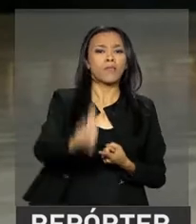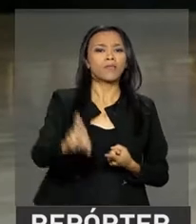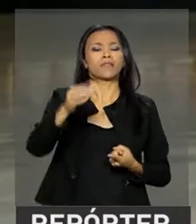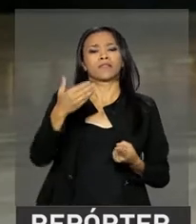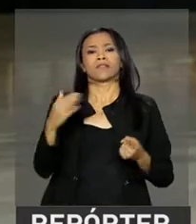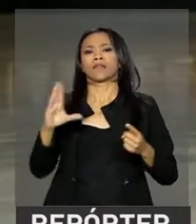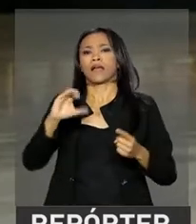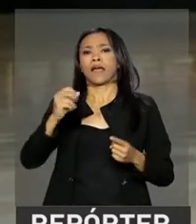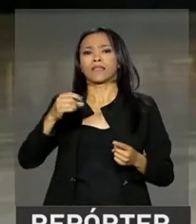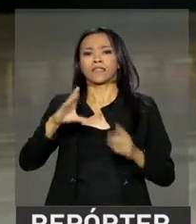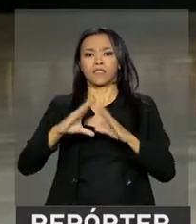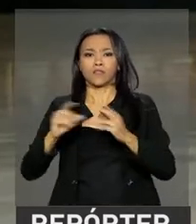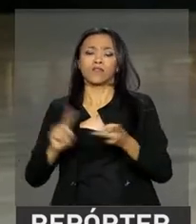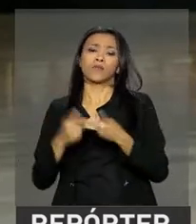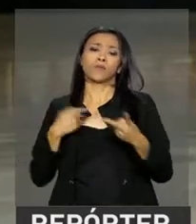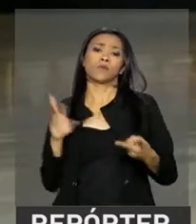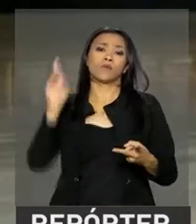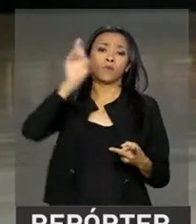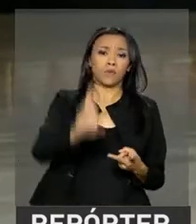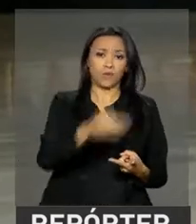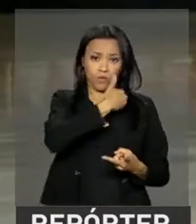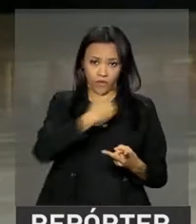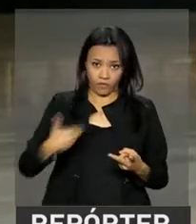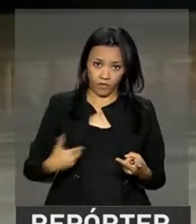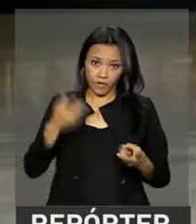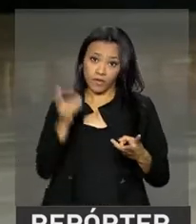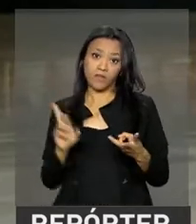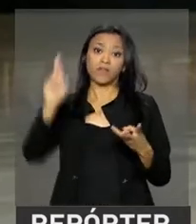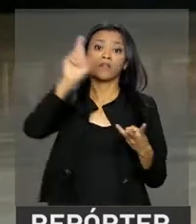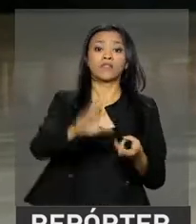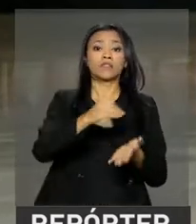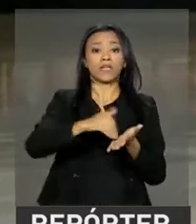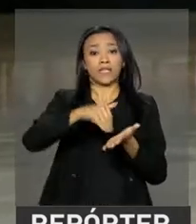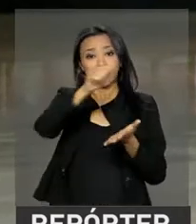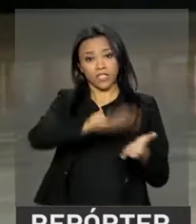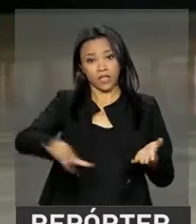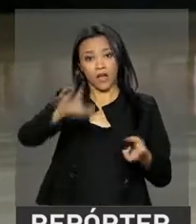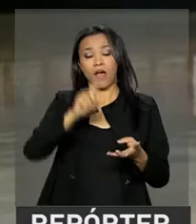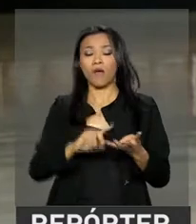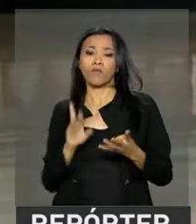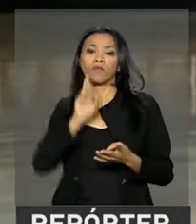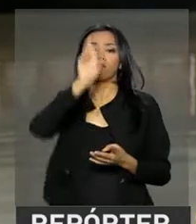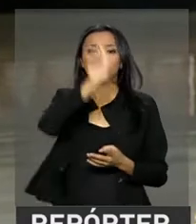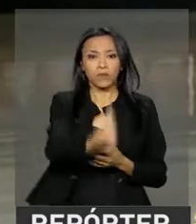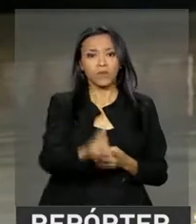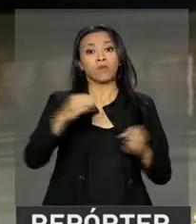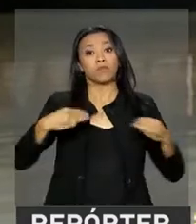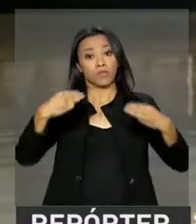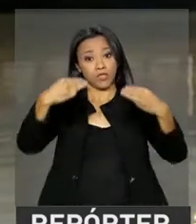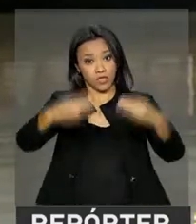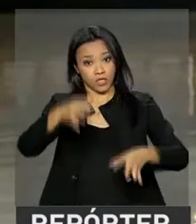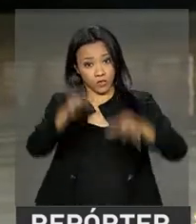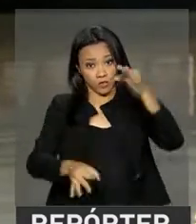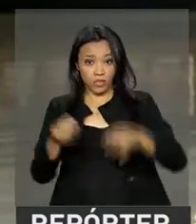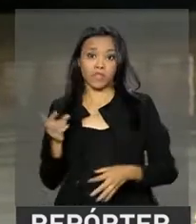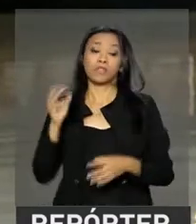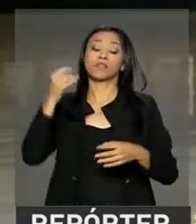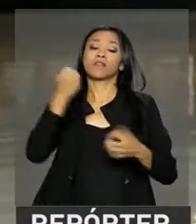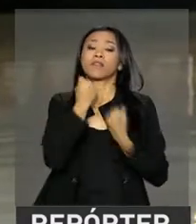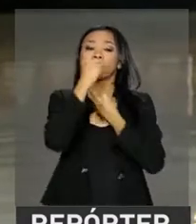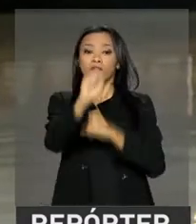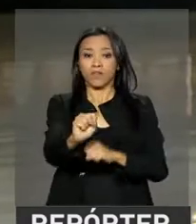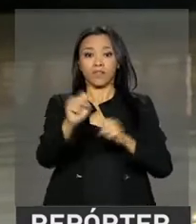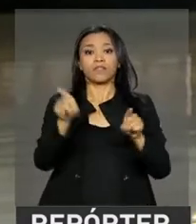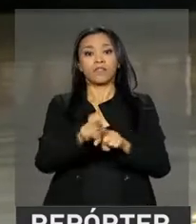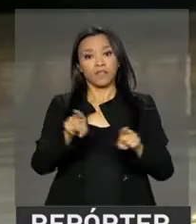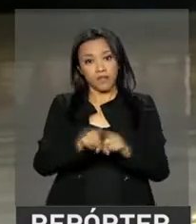civil da secretaria de governo da presidência da secretaria geral do gabinete de segurança institucional dos ministérios da justiça da defesa e